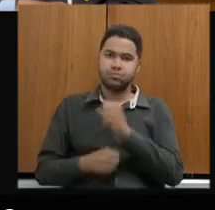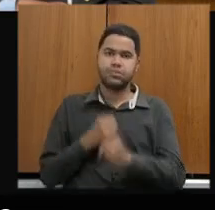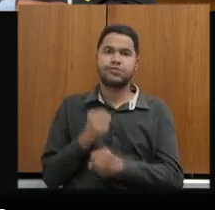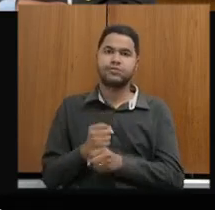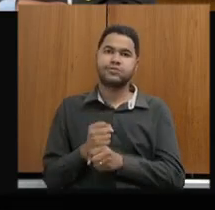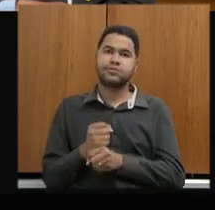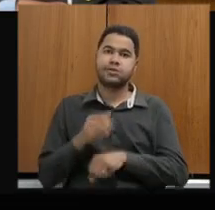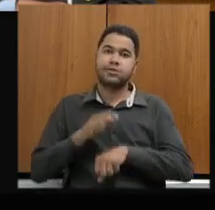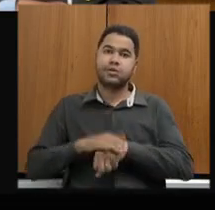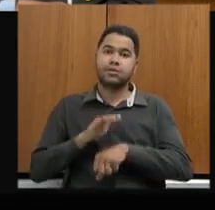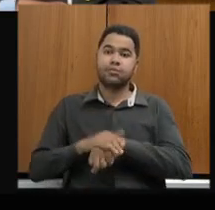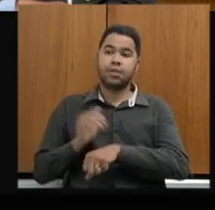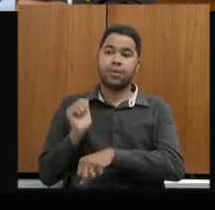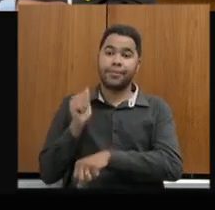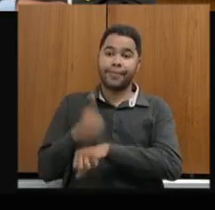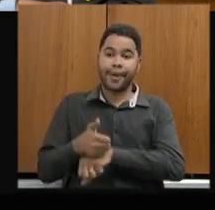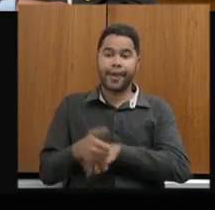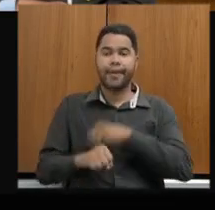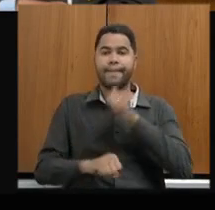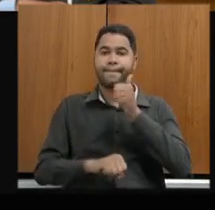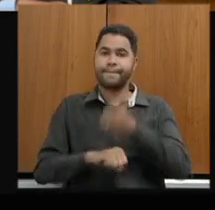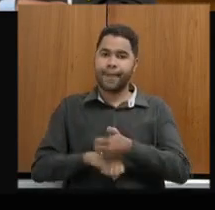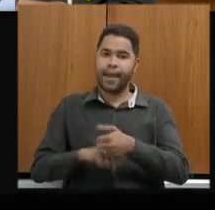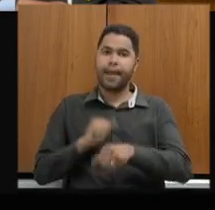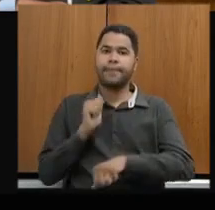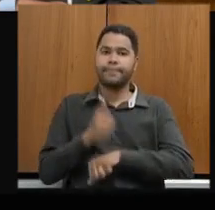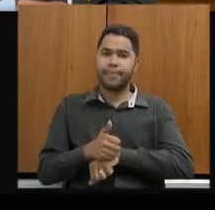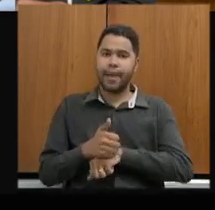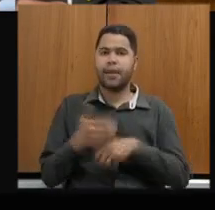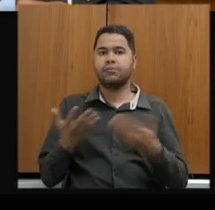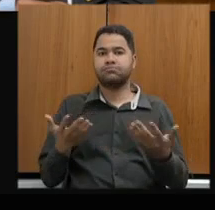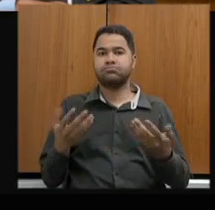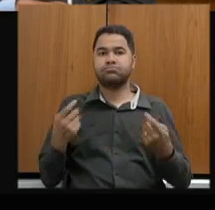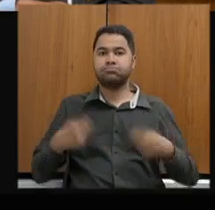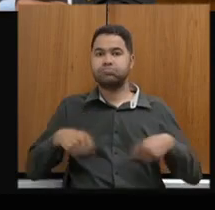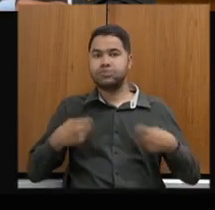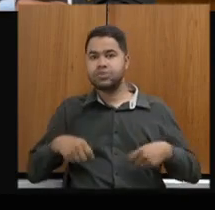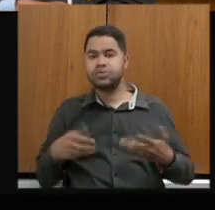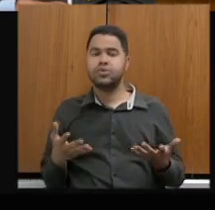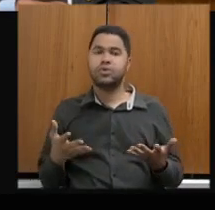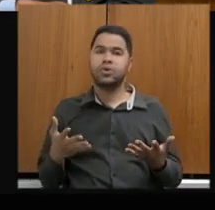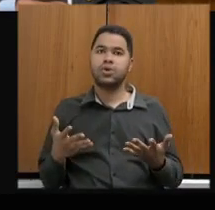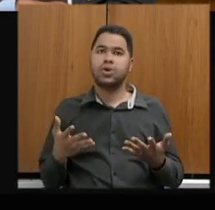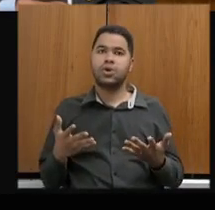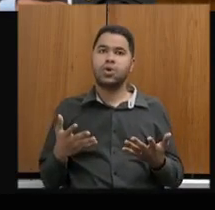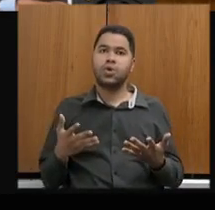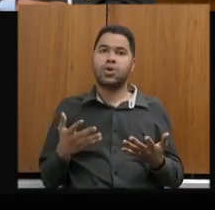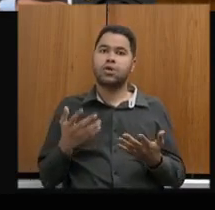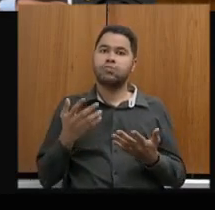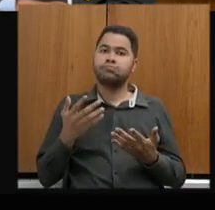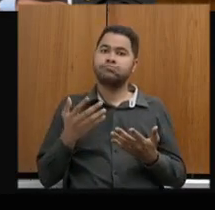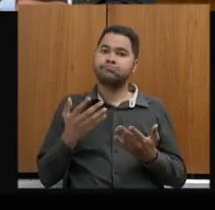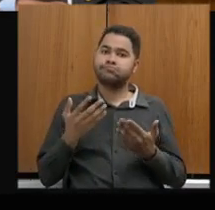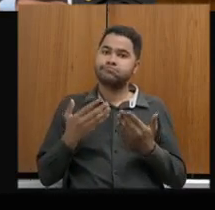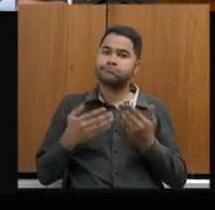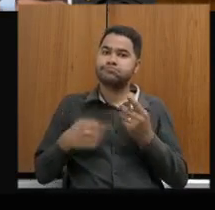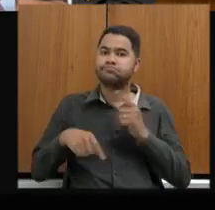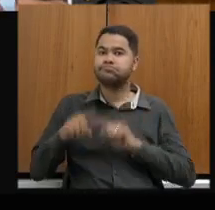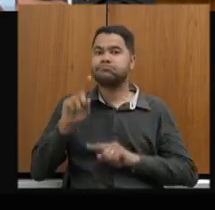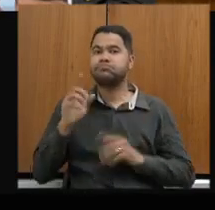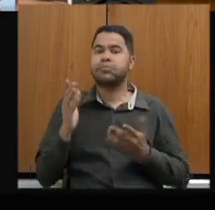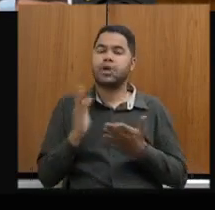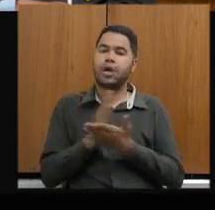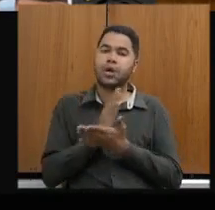é uma medida de recomposição que faz com que a gente tem aí até uma um pequeno saldo em